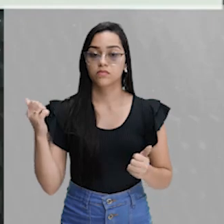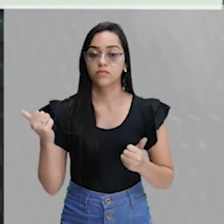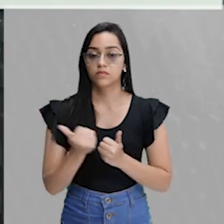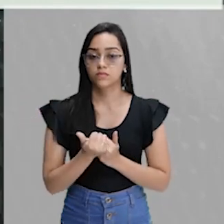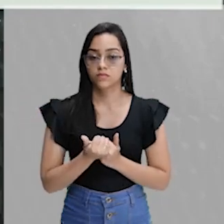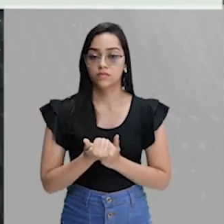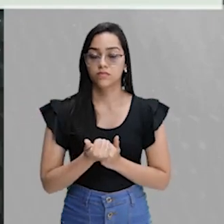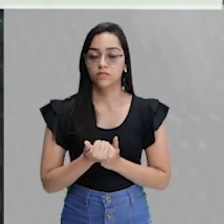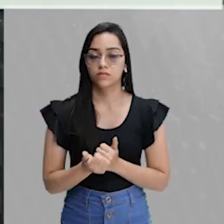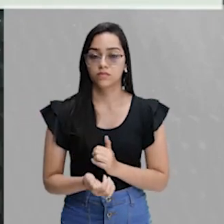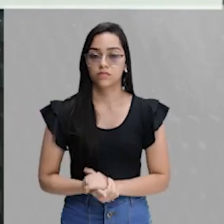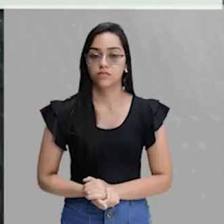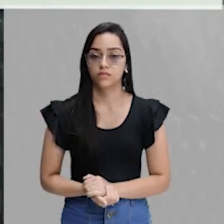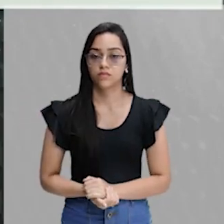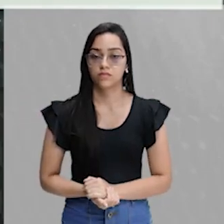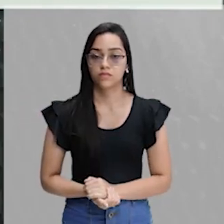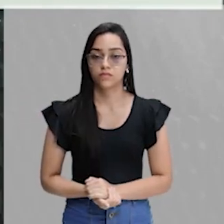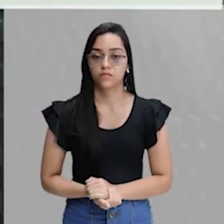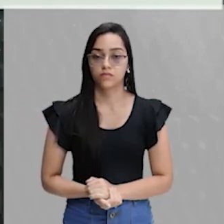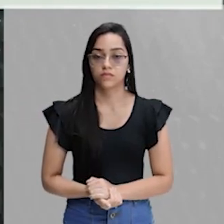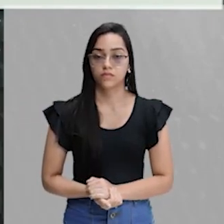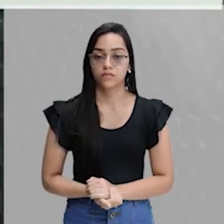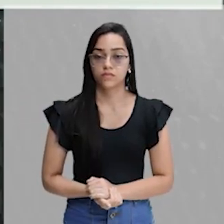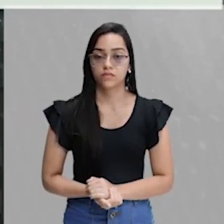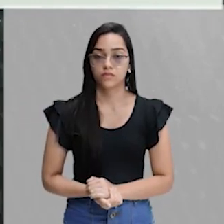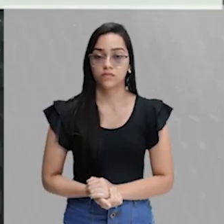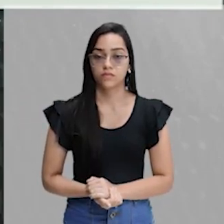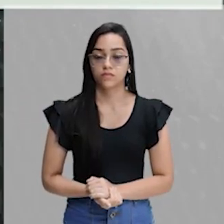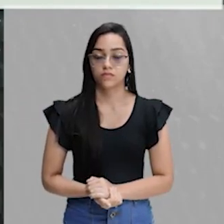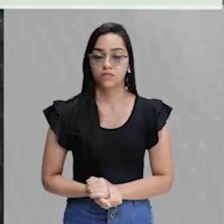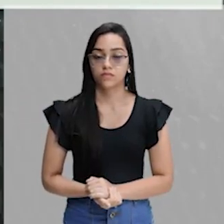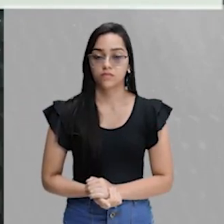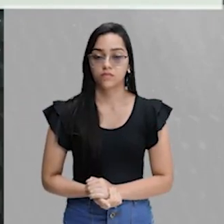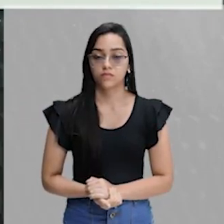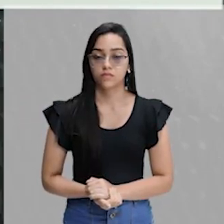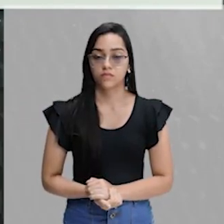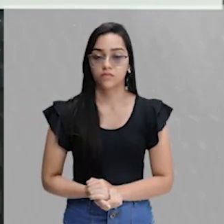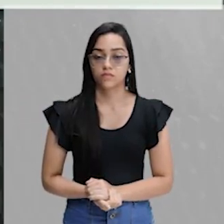substituídos. Então, a massa vai ser igual a quanto?